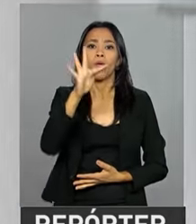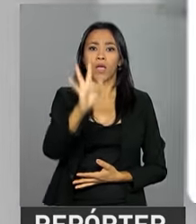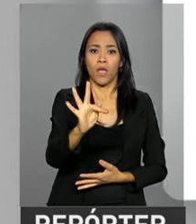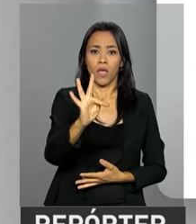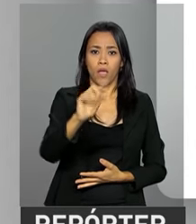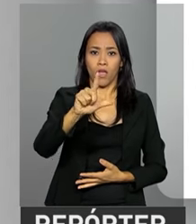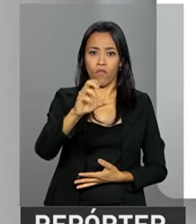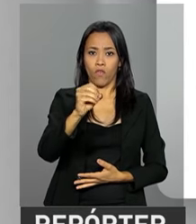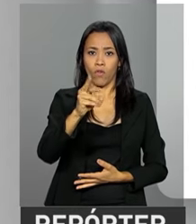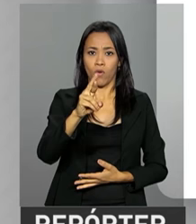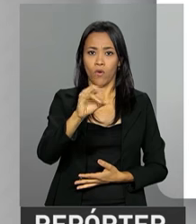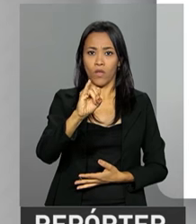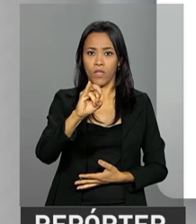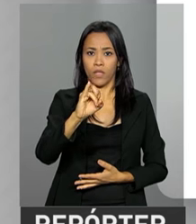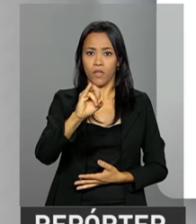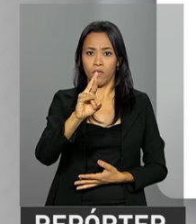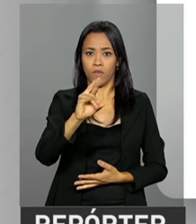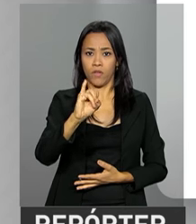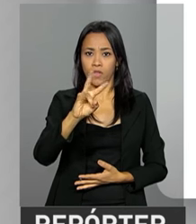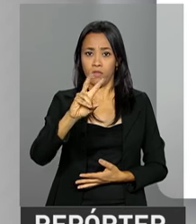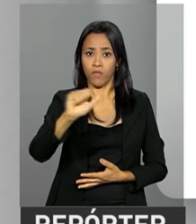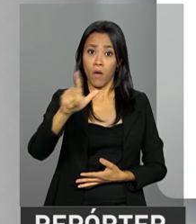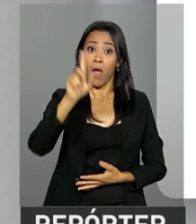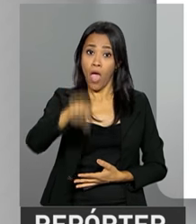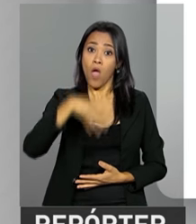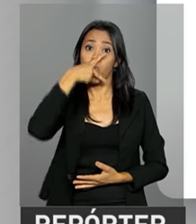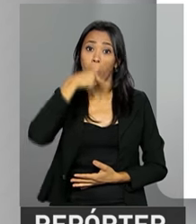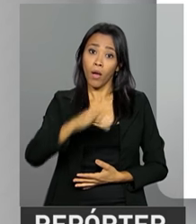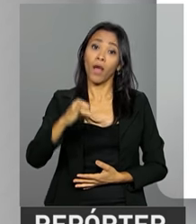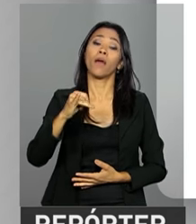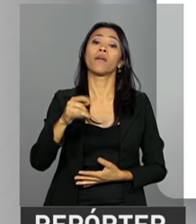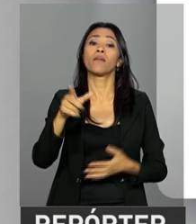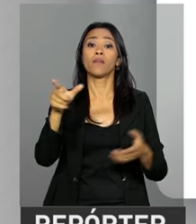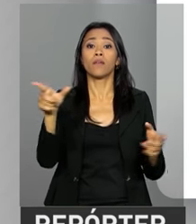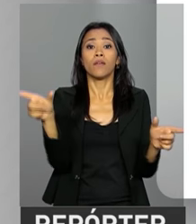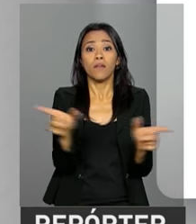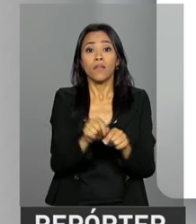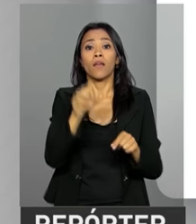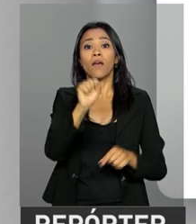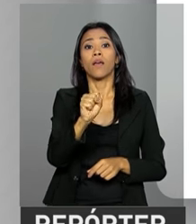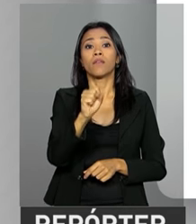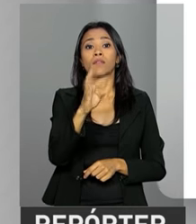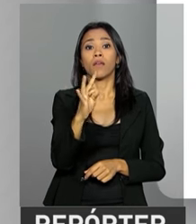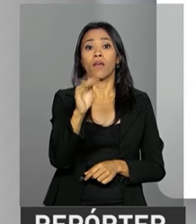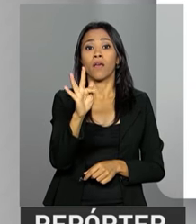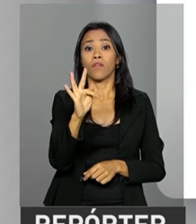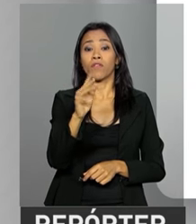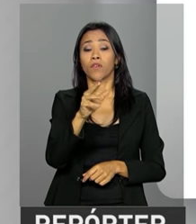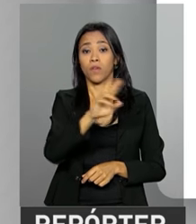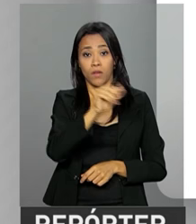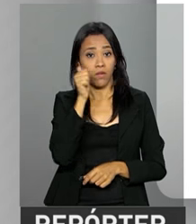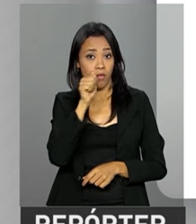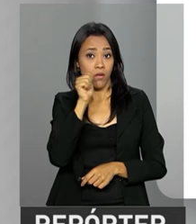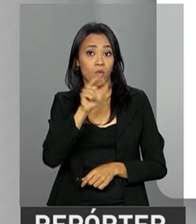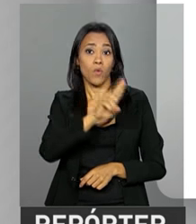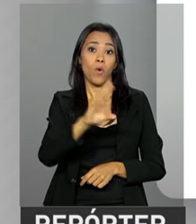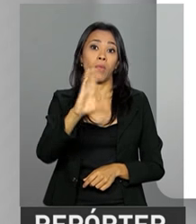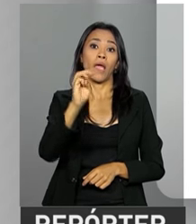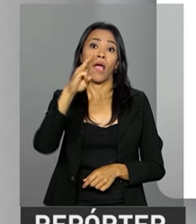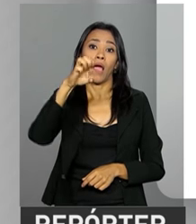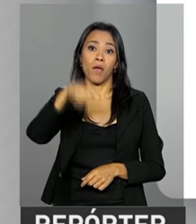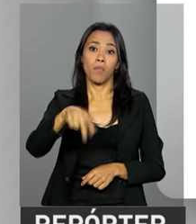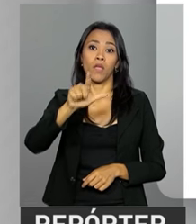da presidente do Supremo Tribunal Federal, a ministra Carmen Lúcia. Ele morreu aos 98 anos